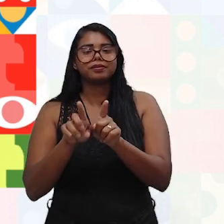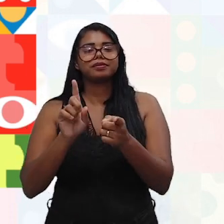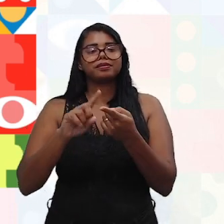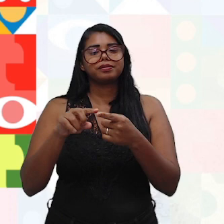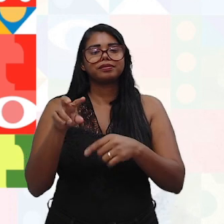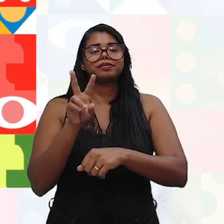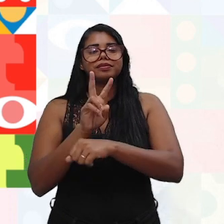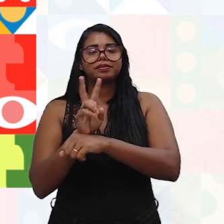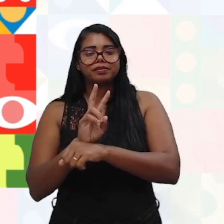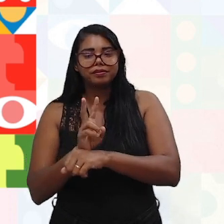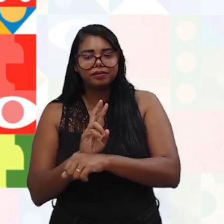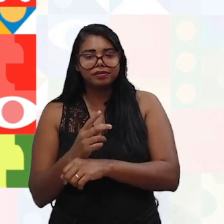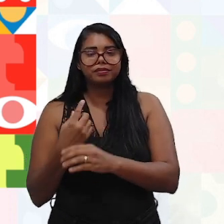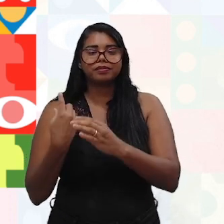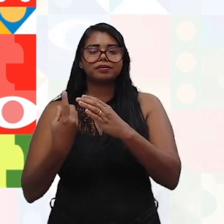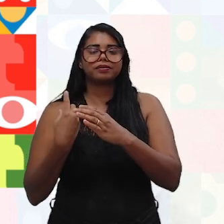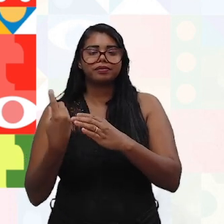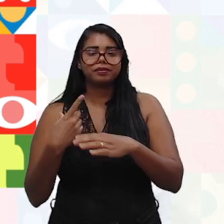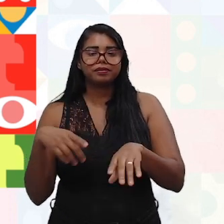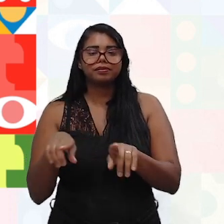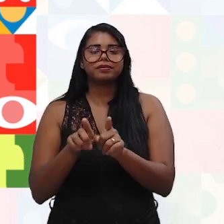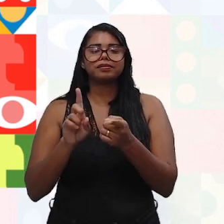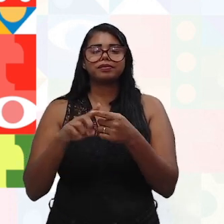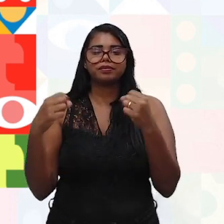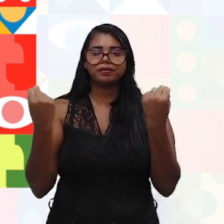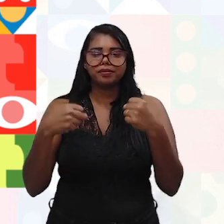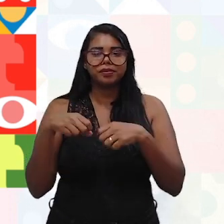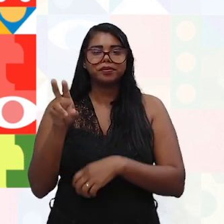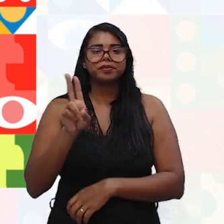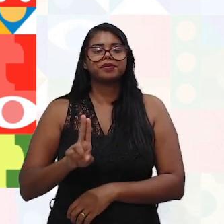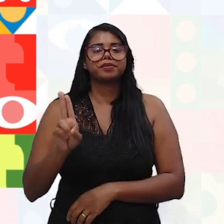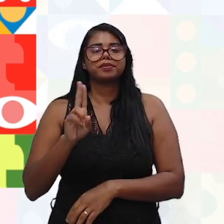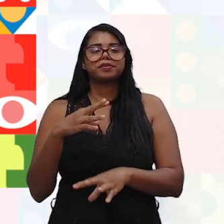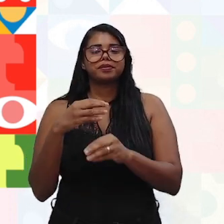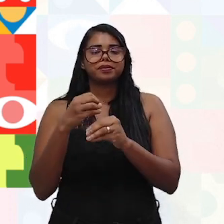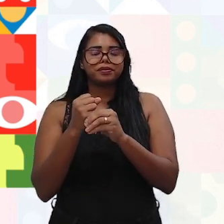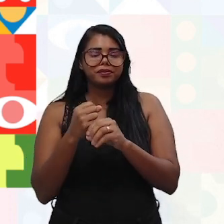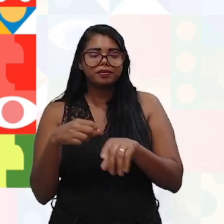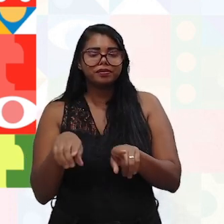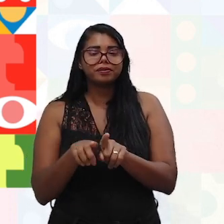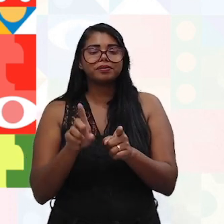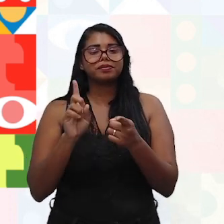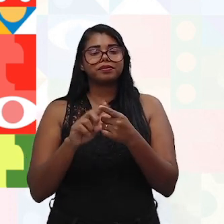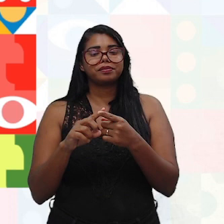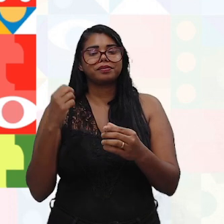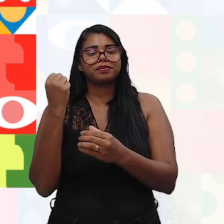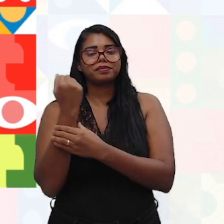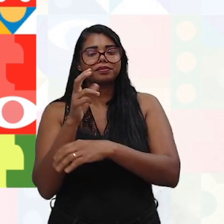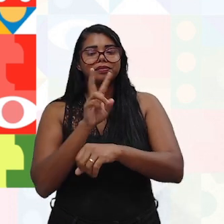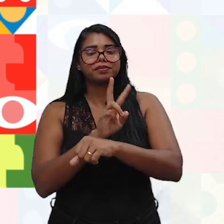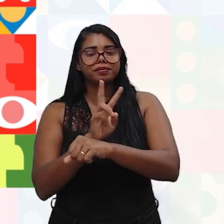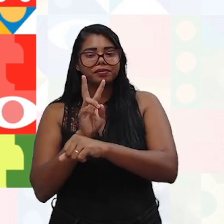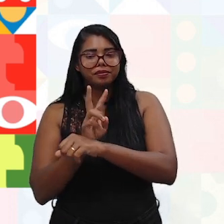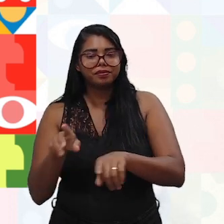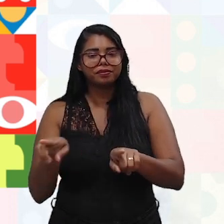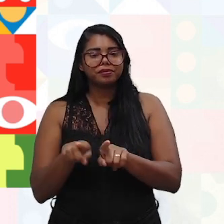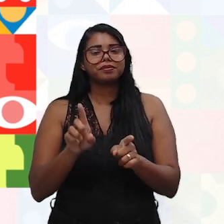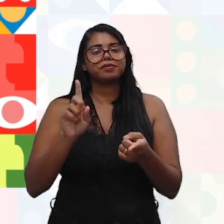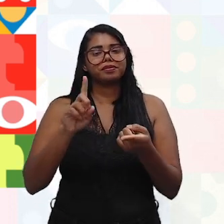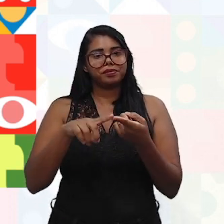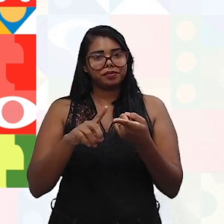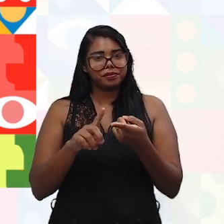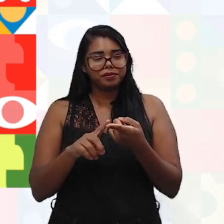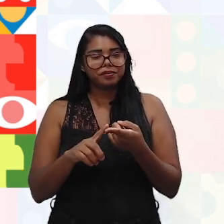proteção individual que você precisa utilizar justamente para ficar seguro e segura ali